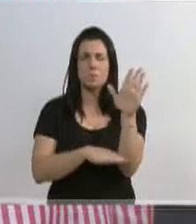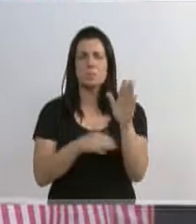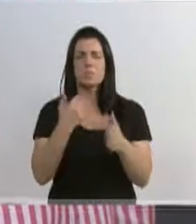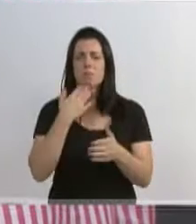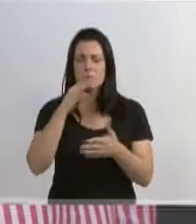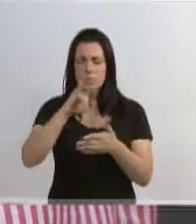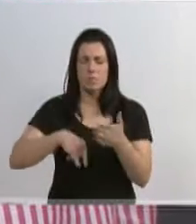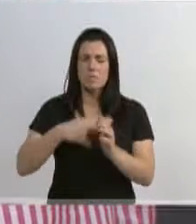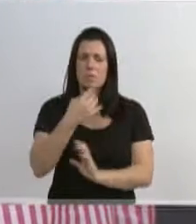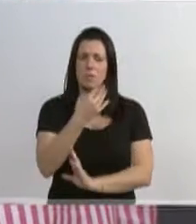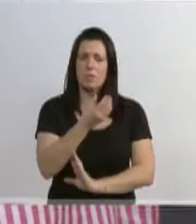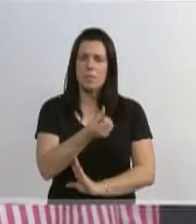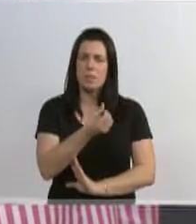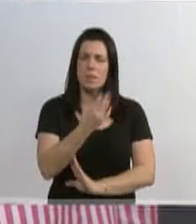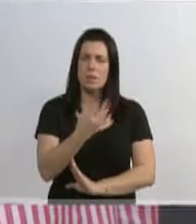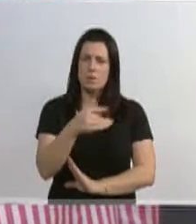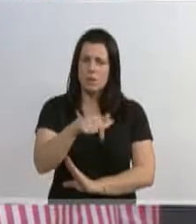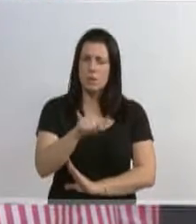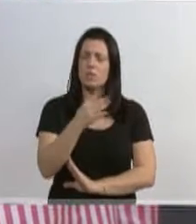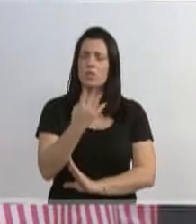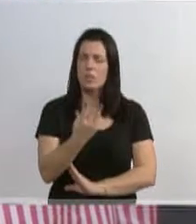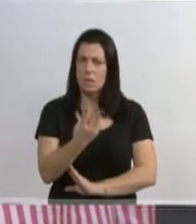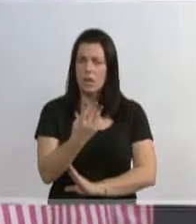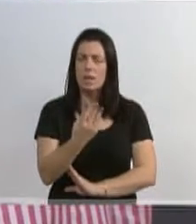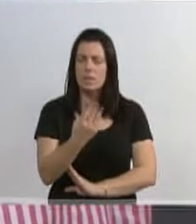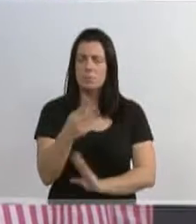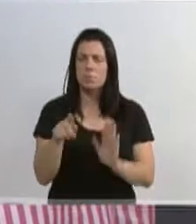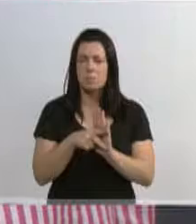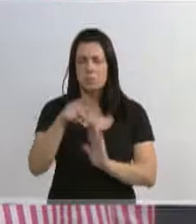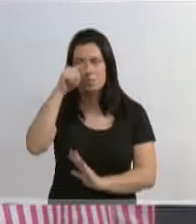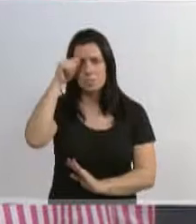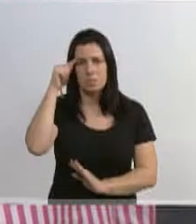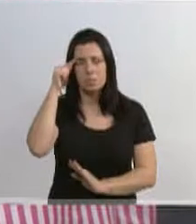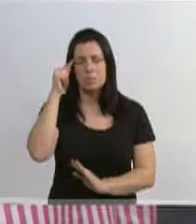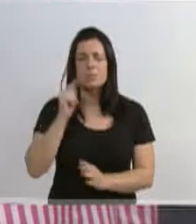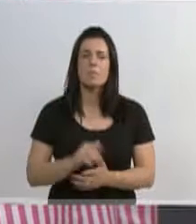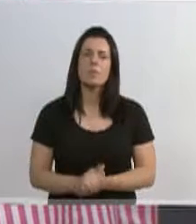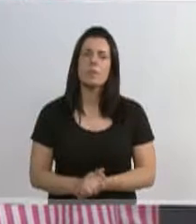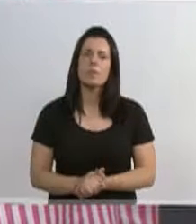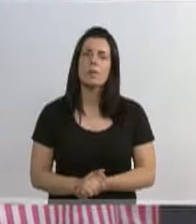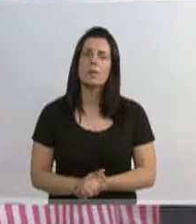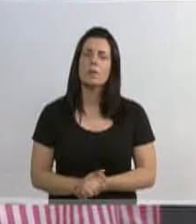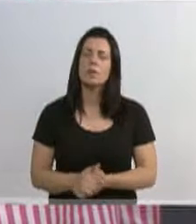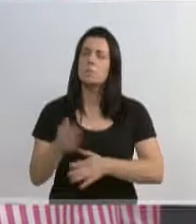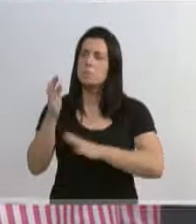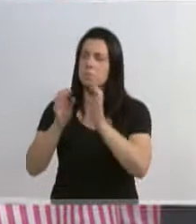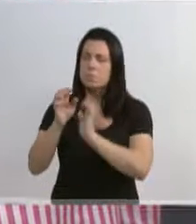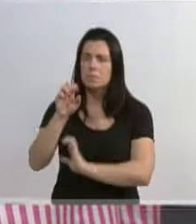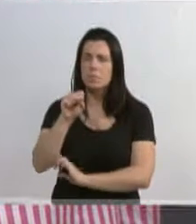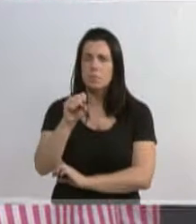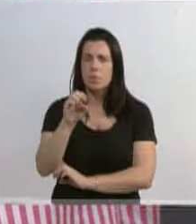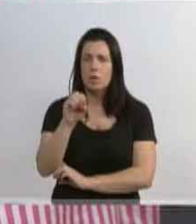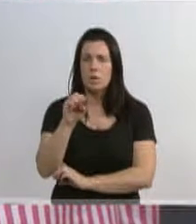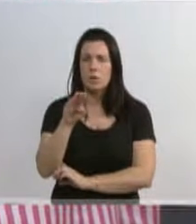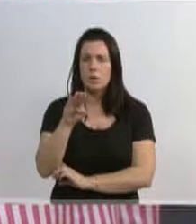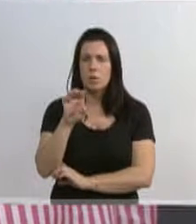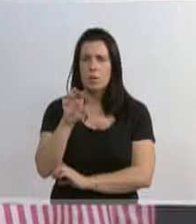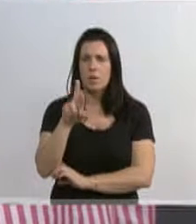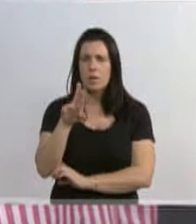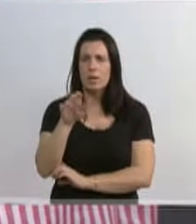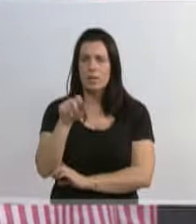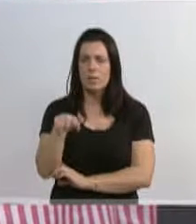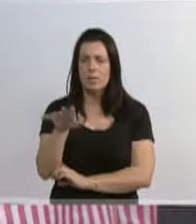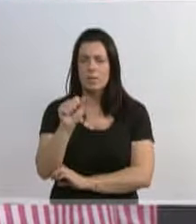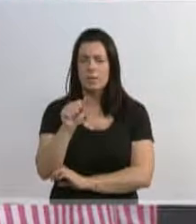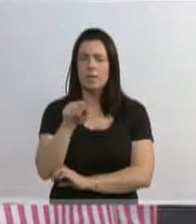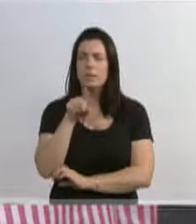Requerimento 673, do vereador Ailton de Souza Wito. Providências à empresa Soberana Serviços e Construções Limitada, para